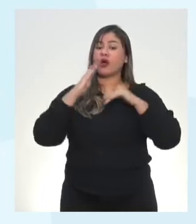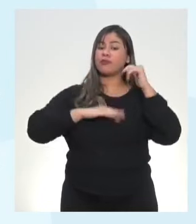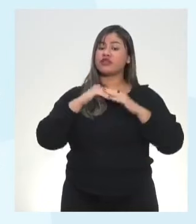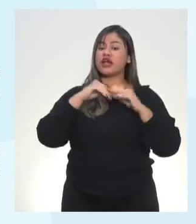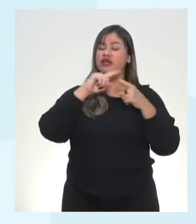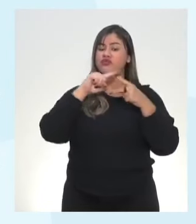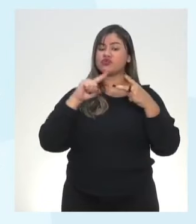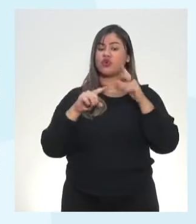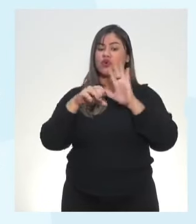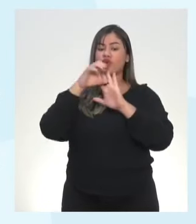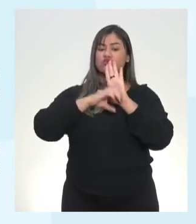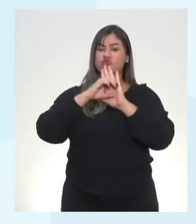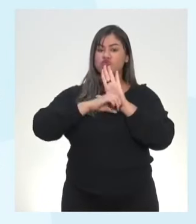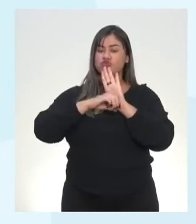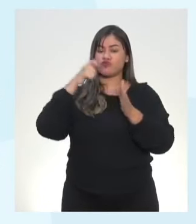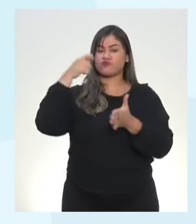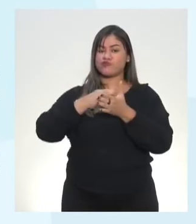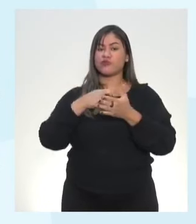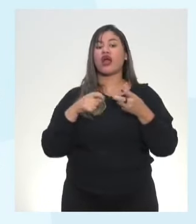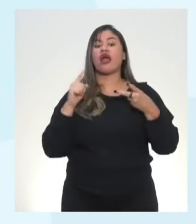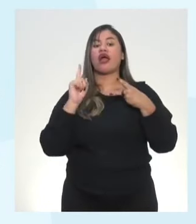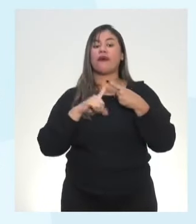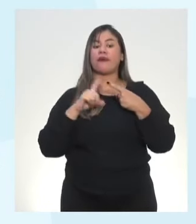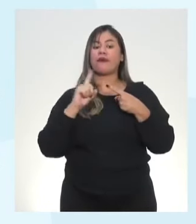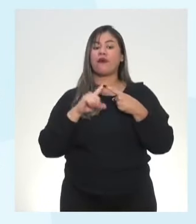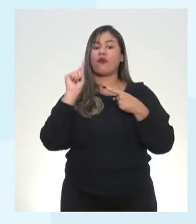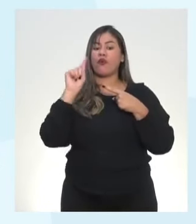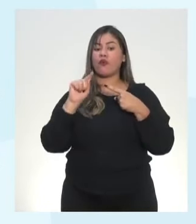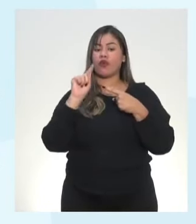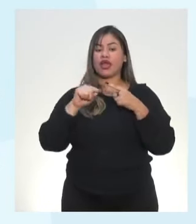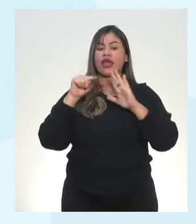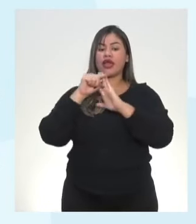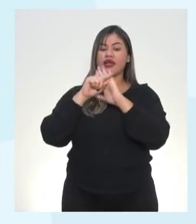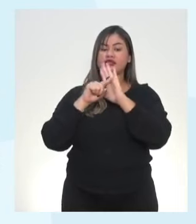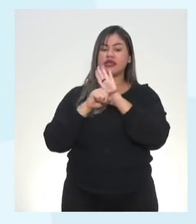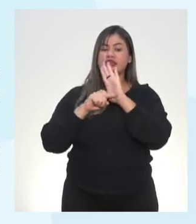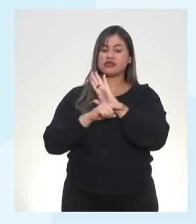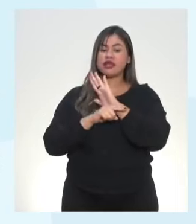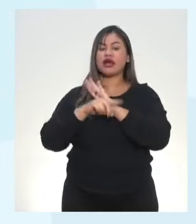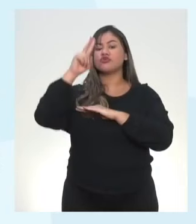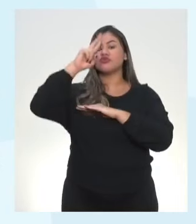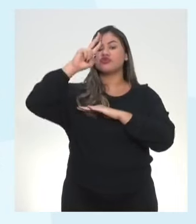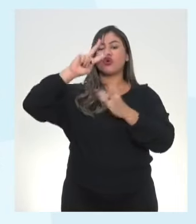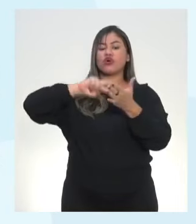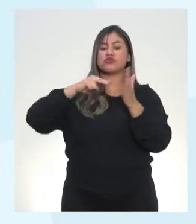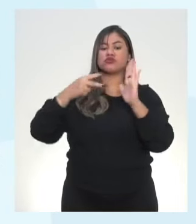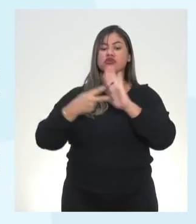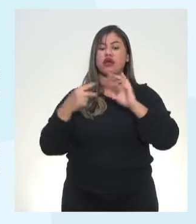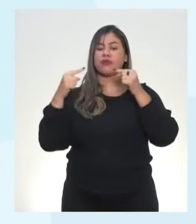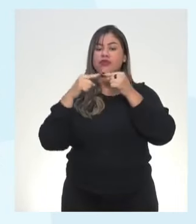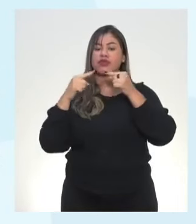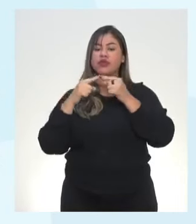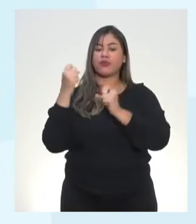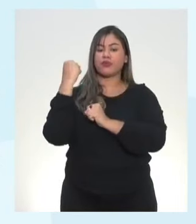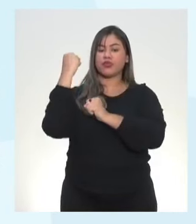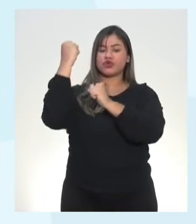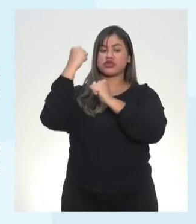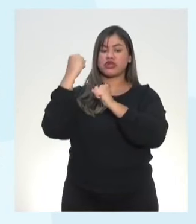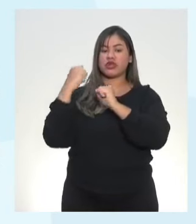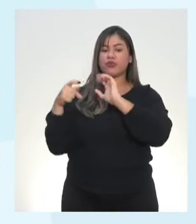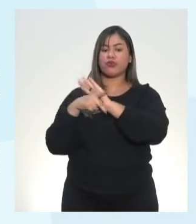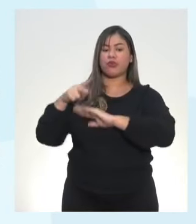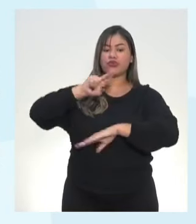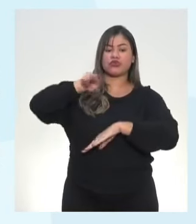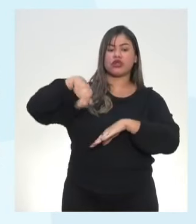habilidades do currículo oficial. A primeira é analisar os significados históricos das relações de poder entre as